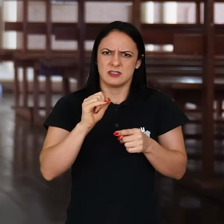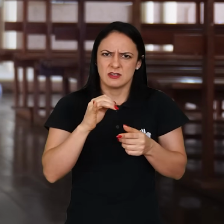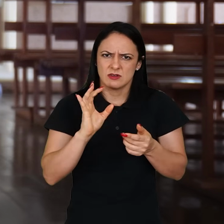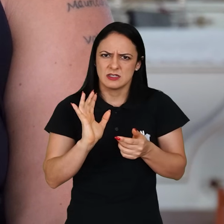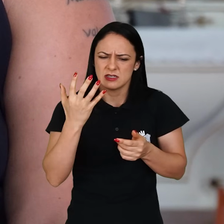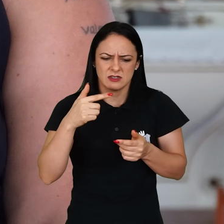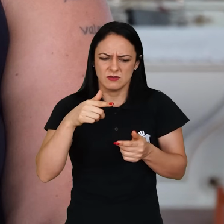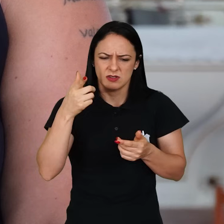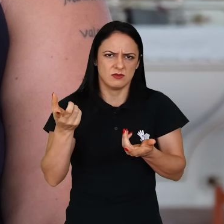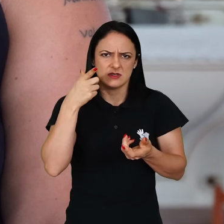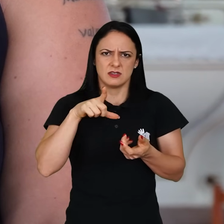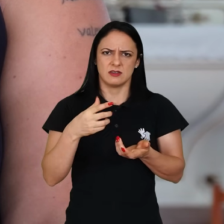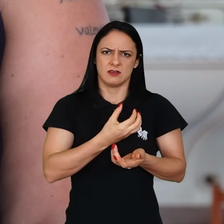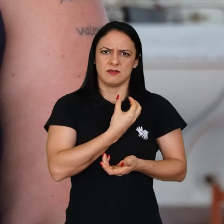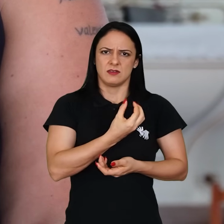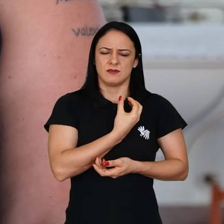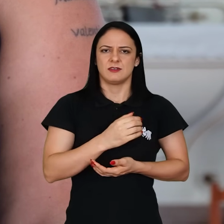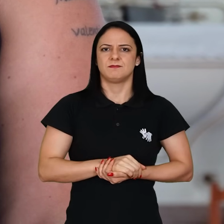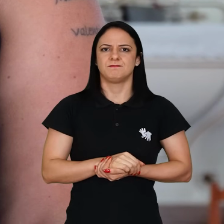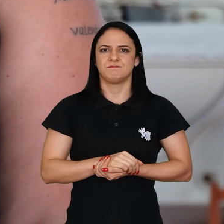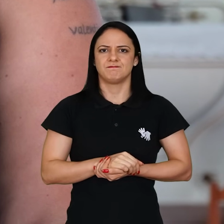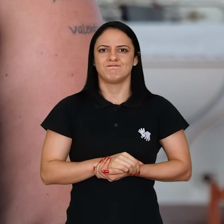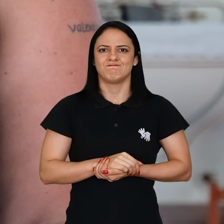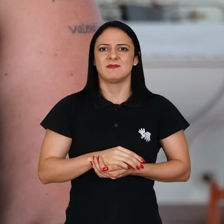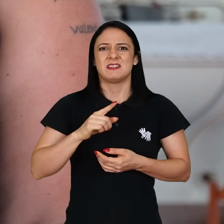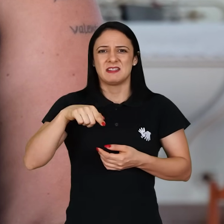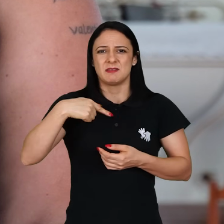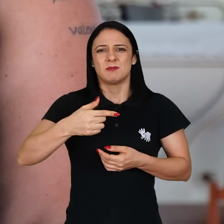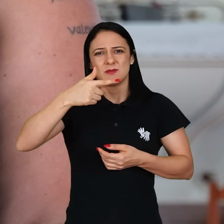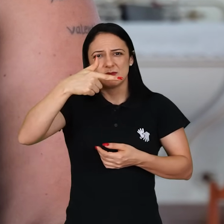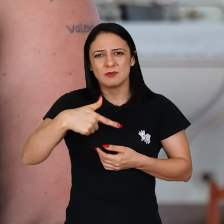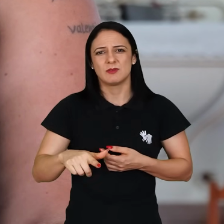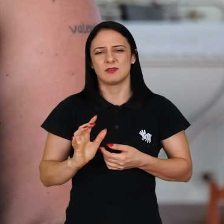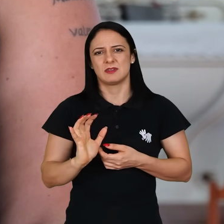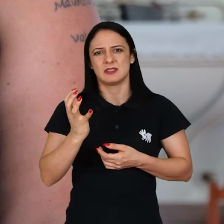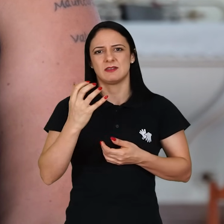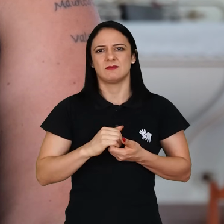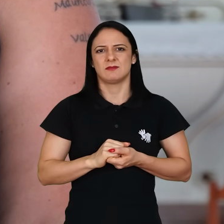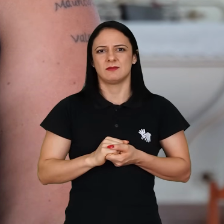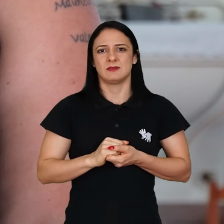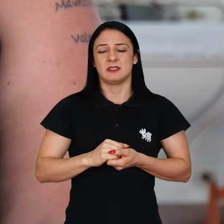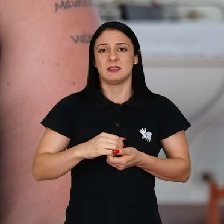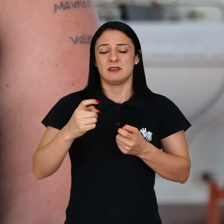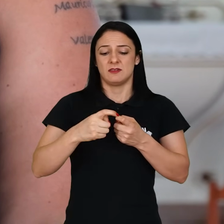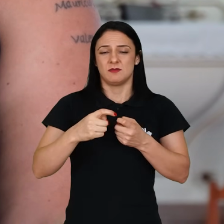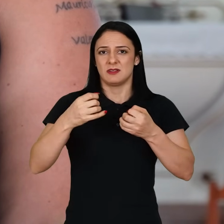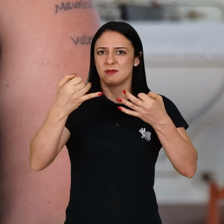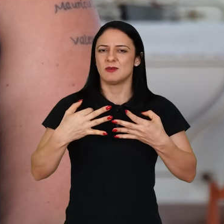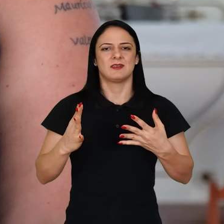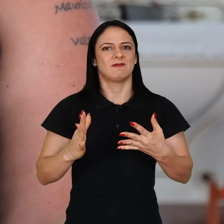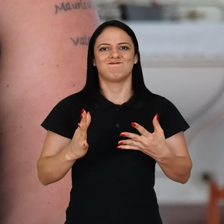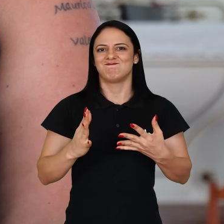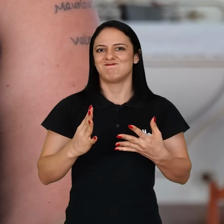conseguir voltar. Quando foi 8 horas da noite, o Maurício deu novamente um quadro de bacteremias. Ele falou assim, olha, agora não dá mais.